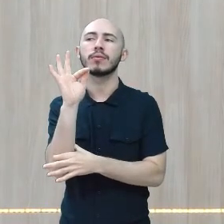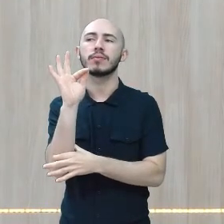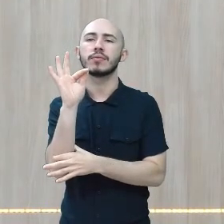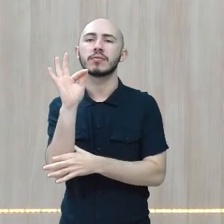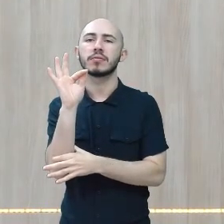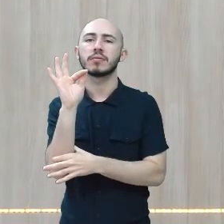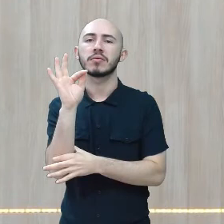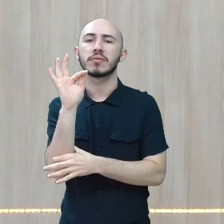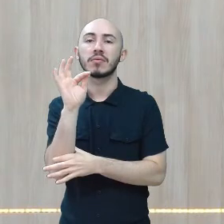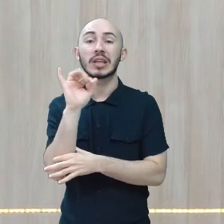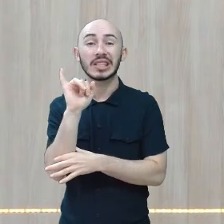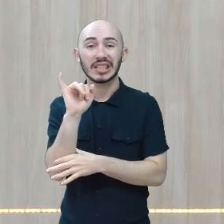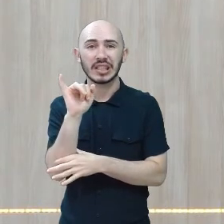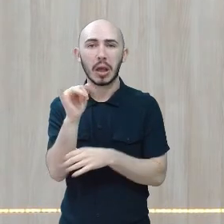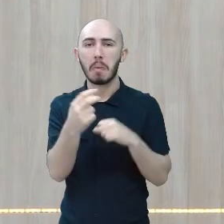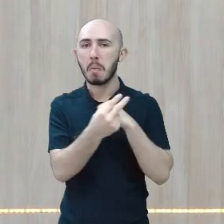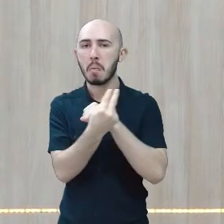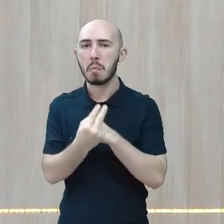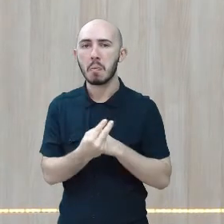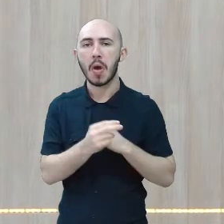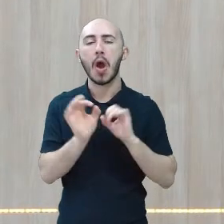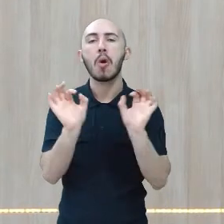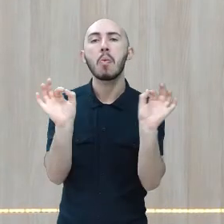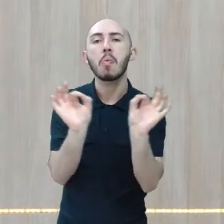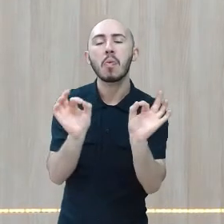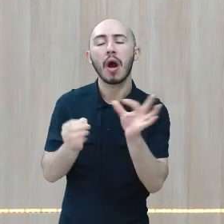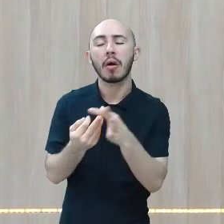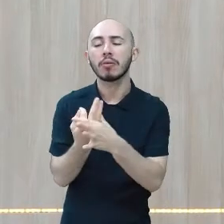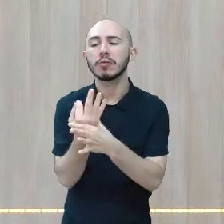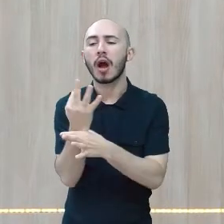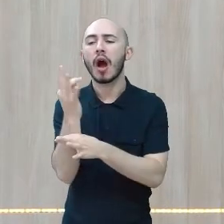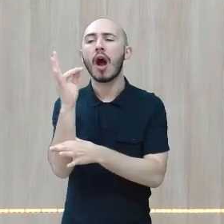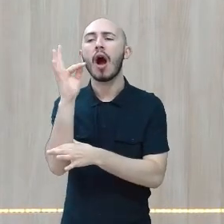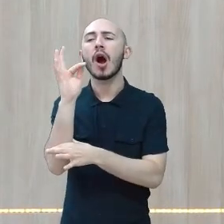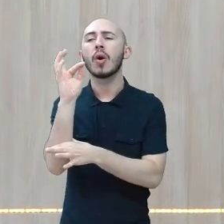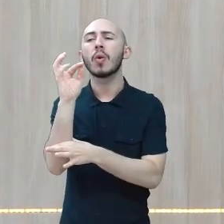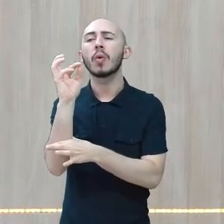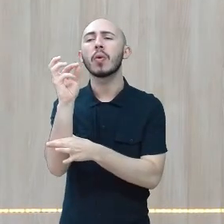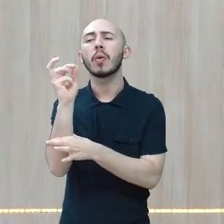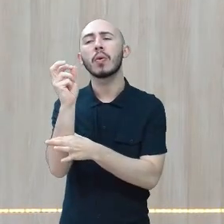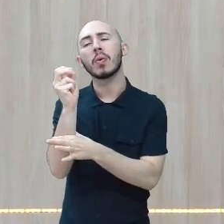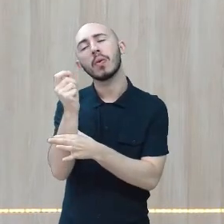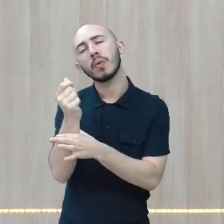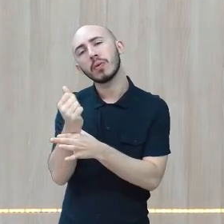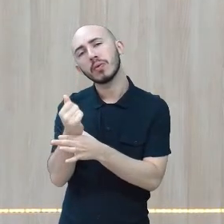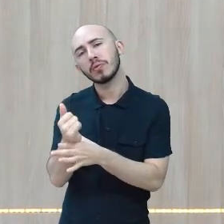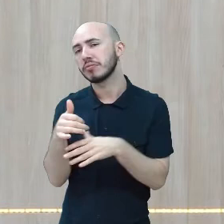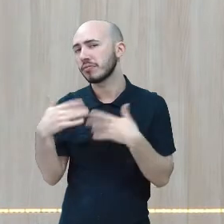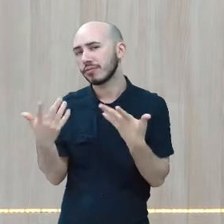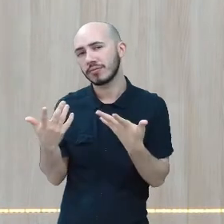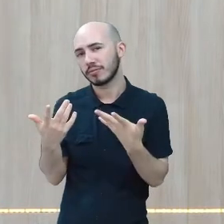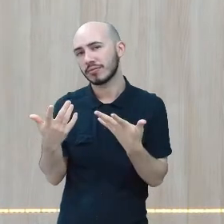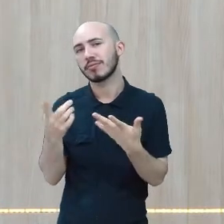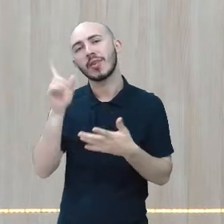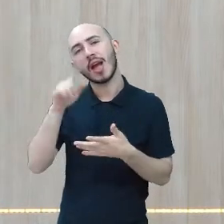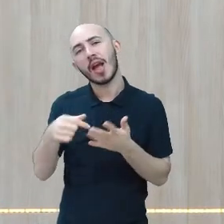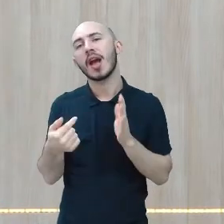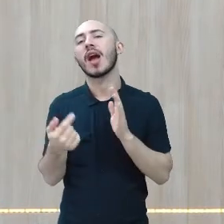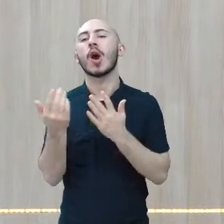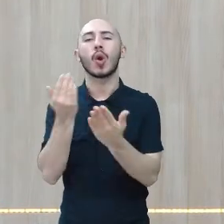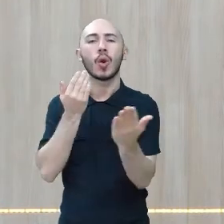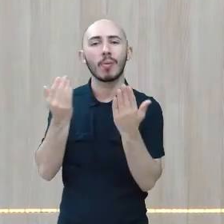se você não regar, ela vai murchar, secar e morrer, acabar, extinguir. É assim o amor. Então,